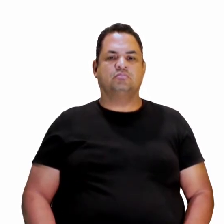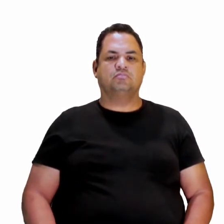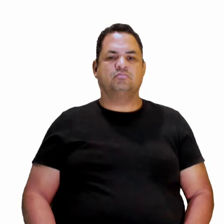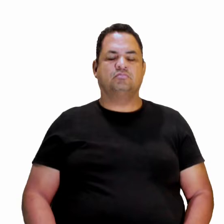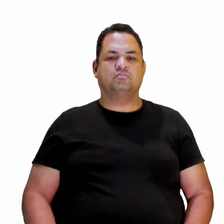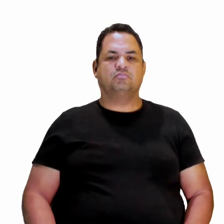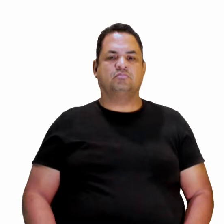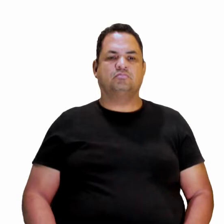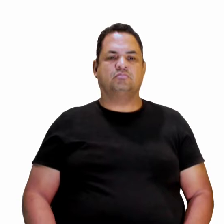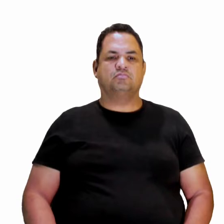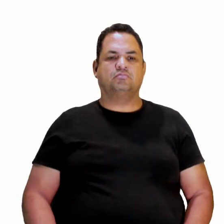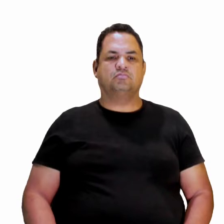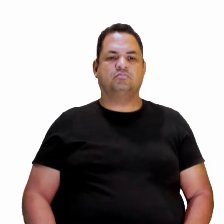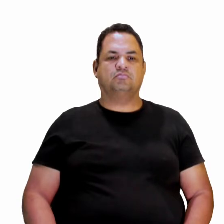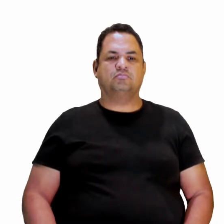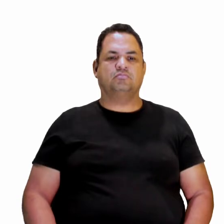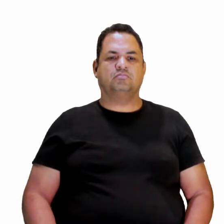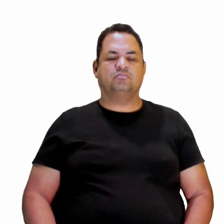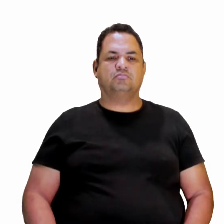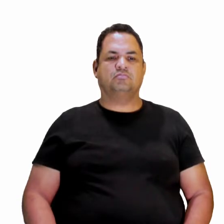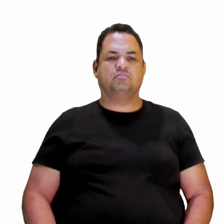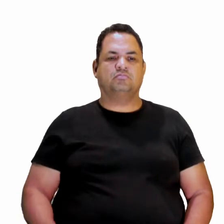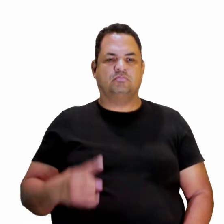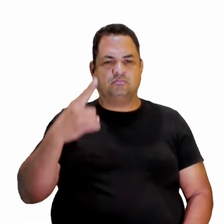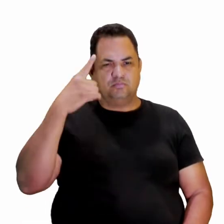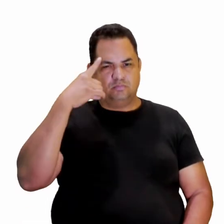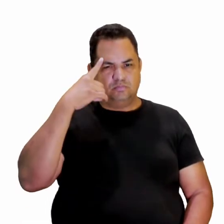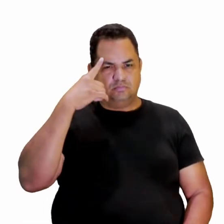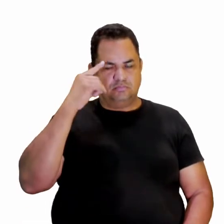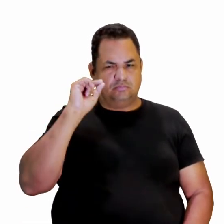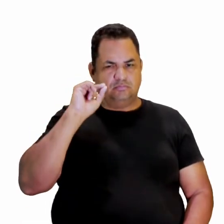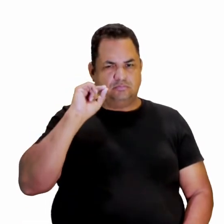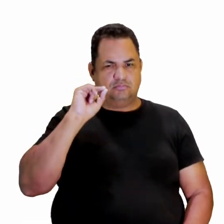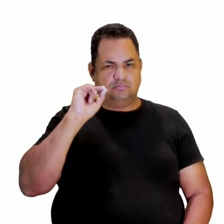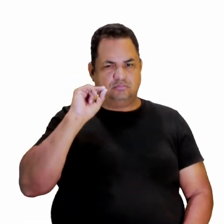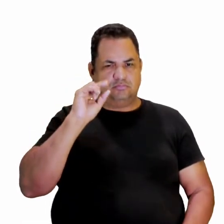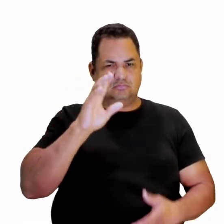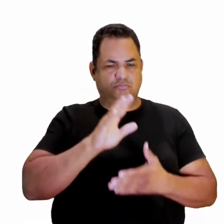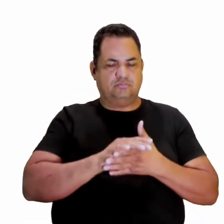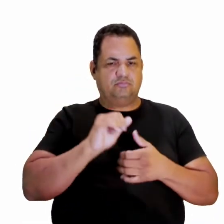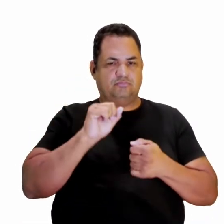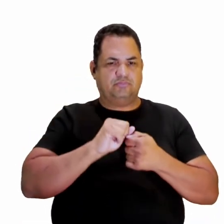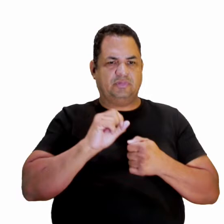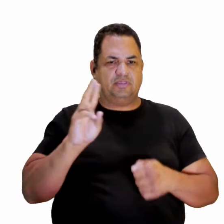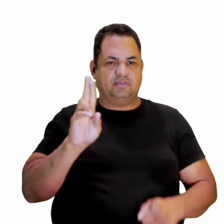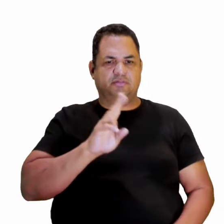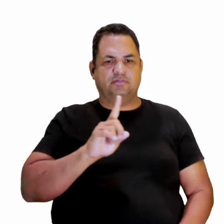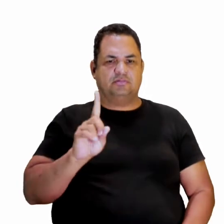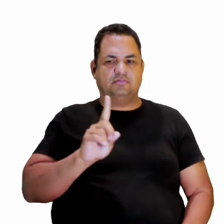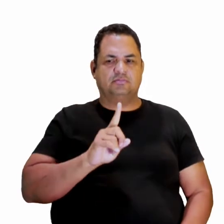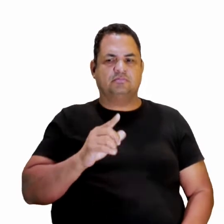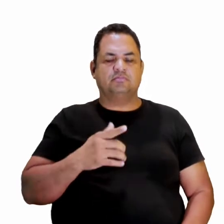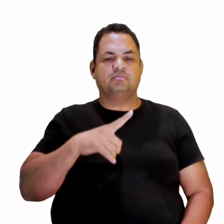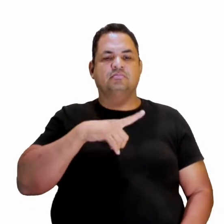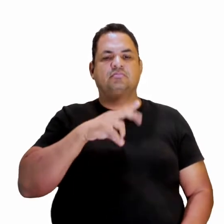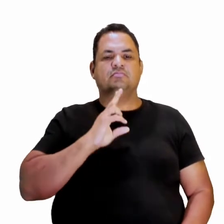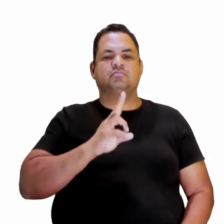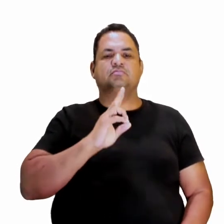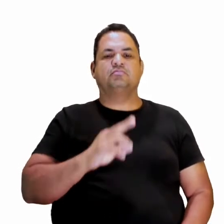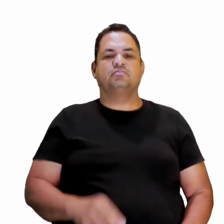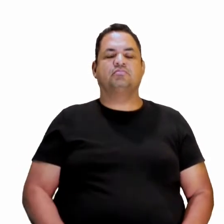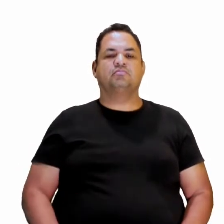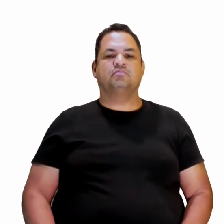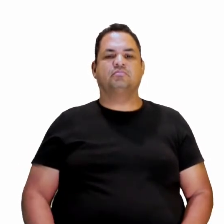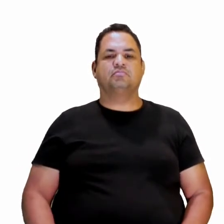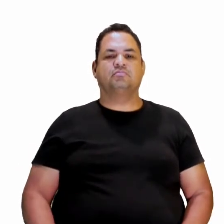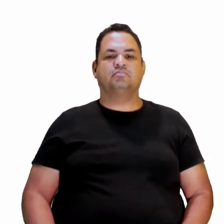are. Aí você ia pensar aqui, o que vem aqui para fazer a forma negativa? Aí temos a continuação,